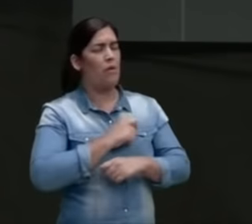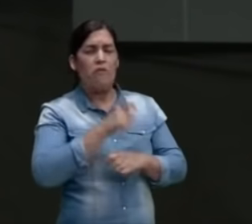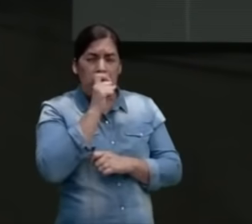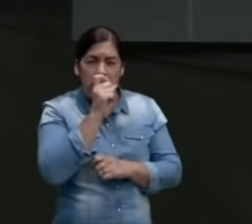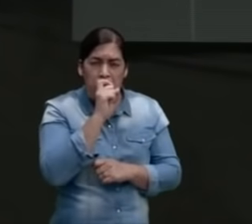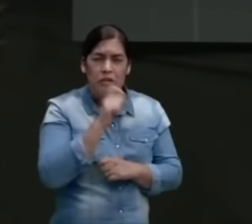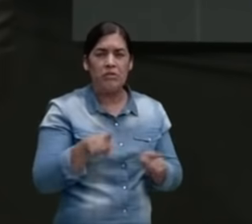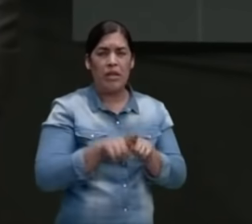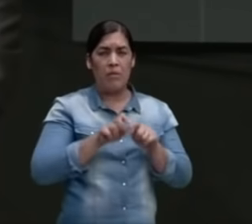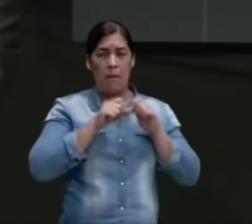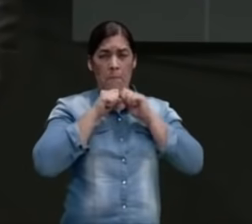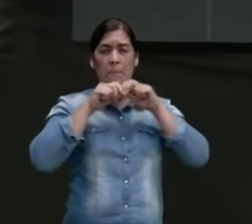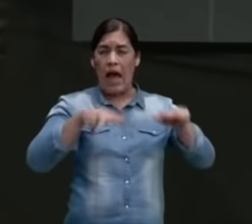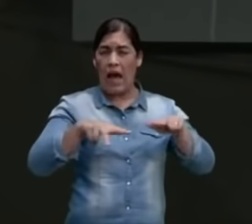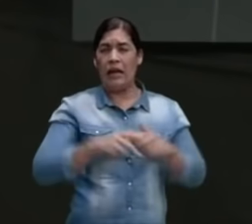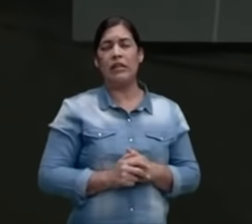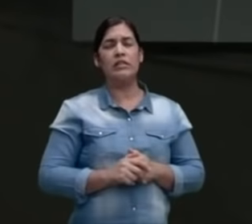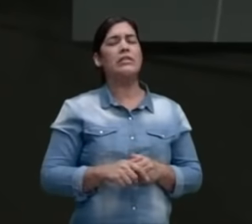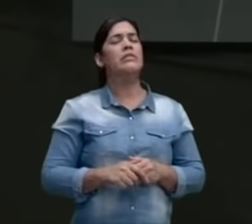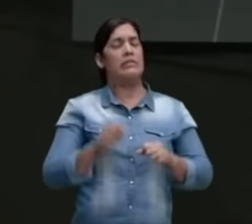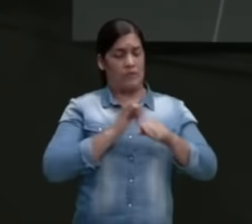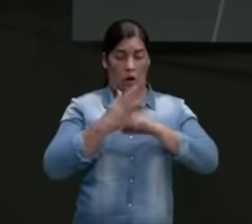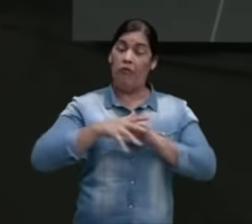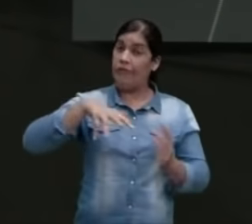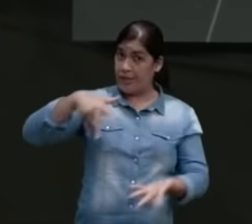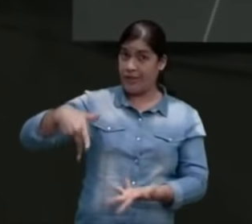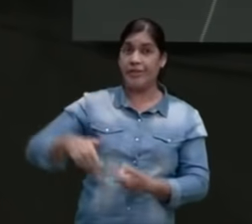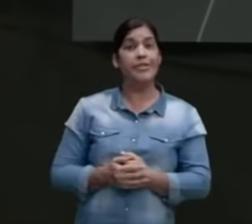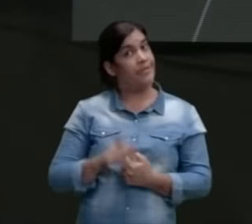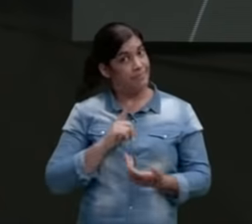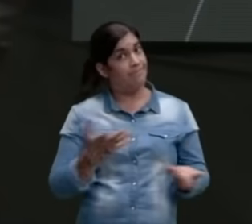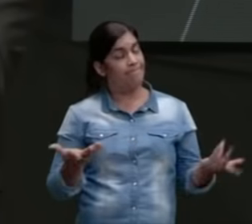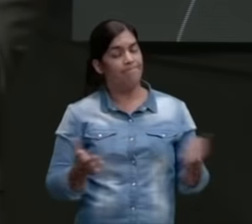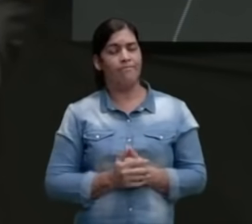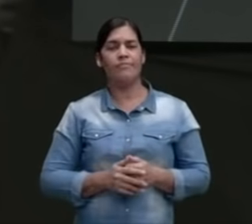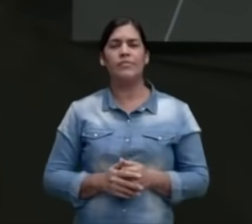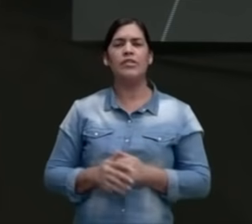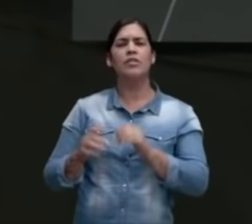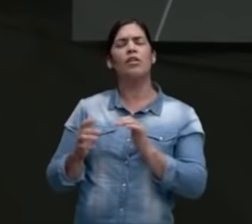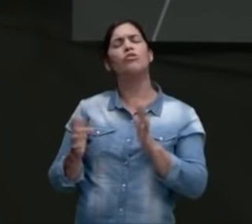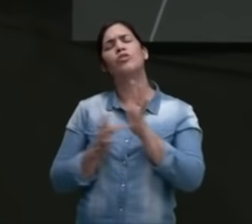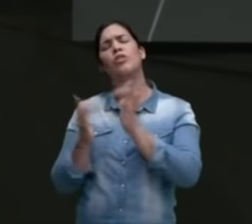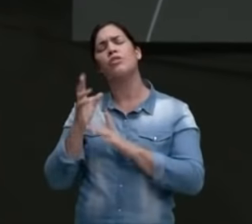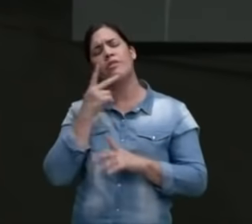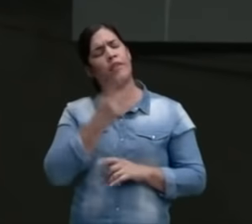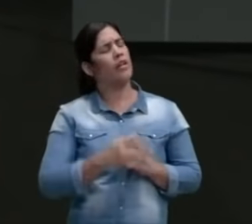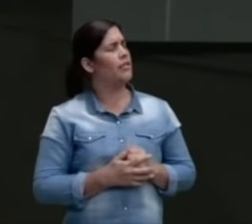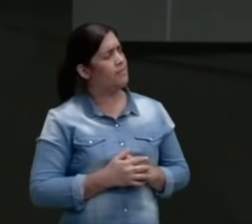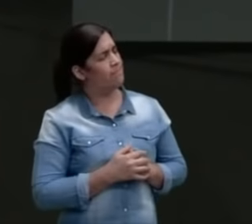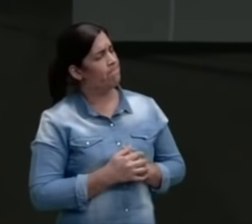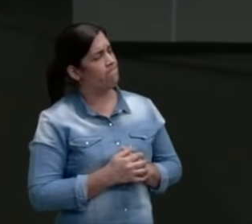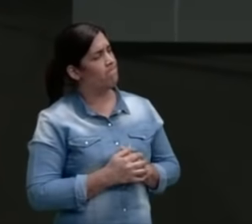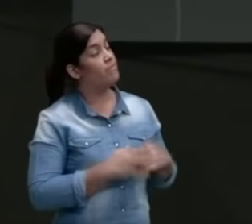nós vemos aí o Covid-19. Tudo isso já está acontecendo. E Jesus, então, ele dá um desfecho, ele fala: